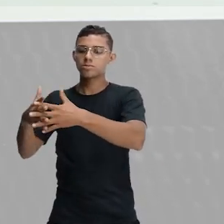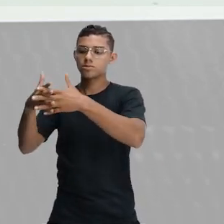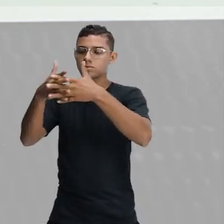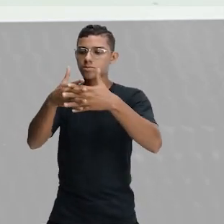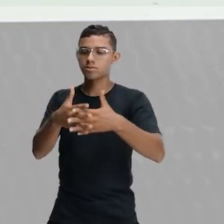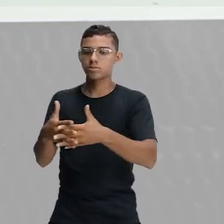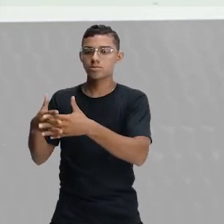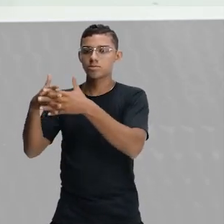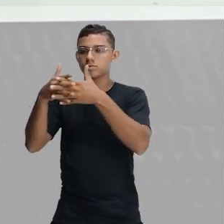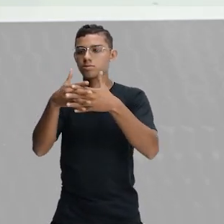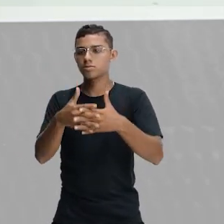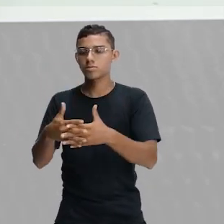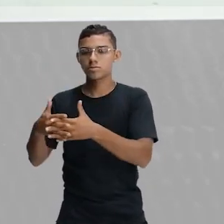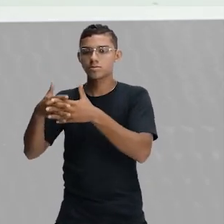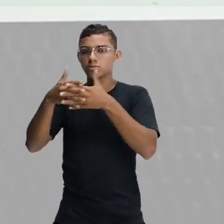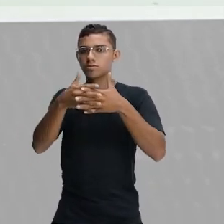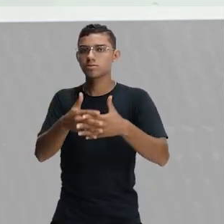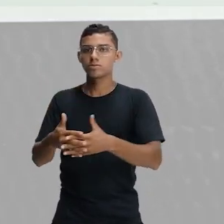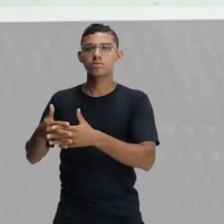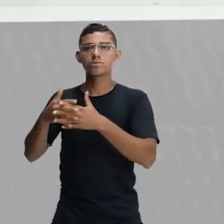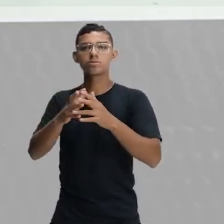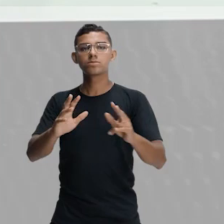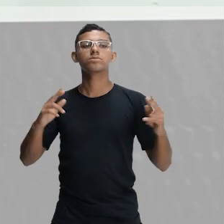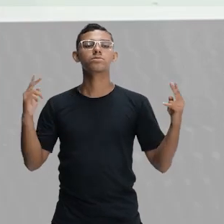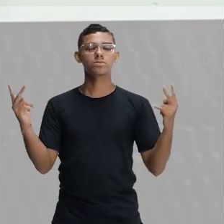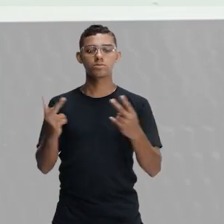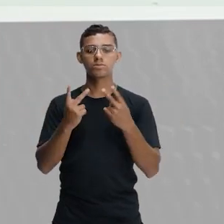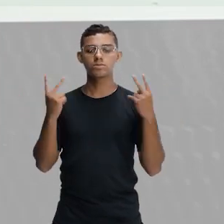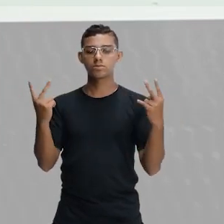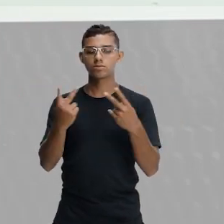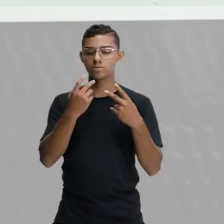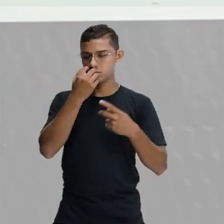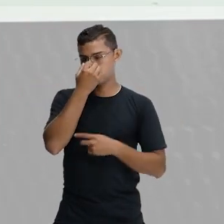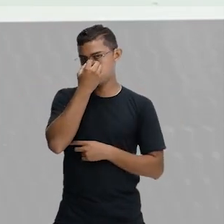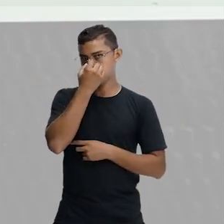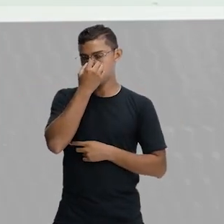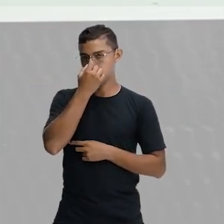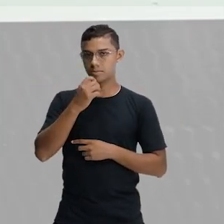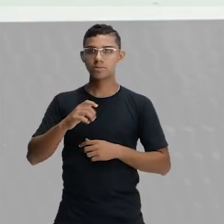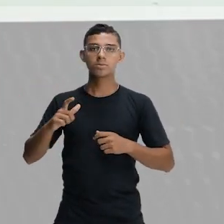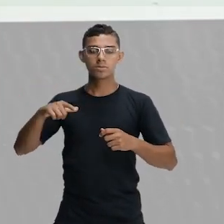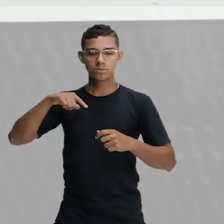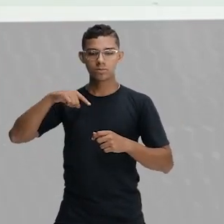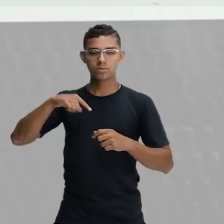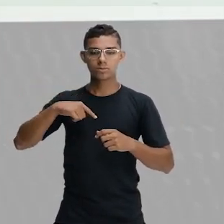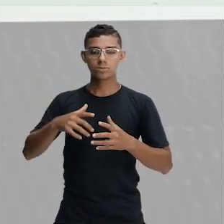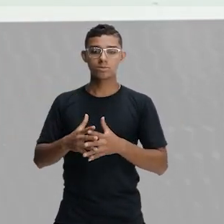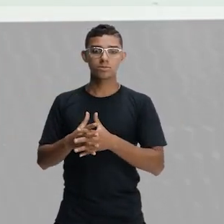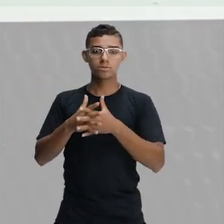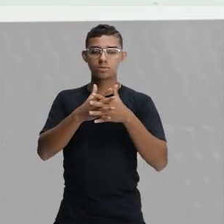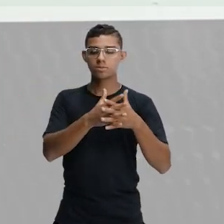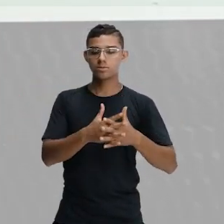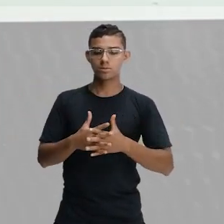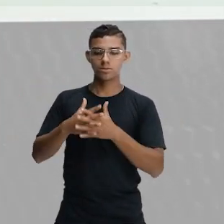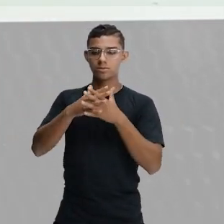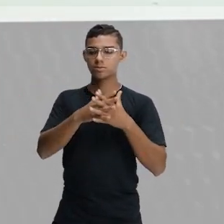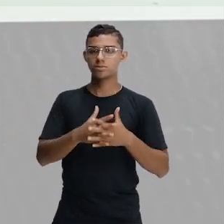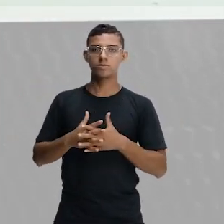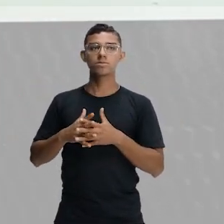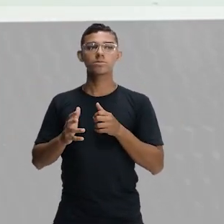Ele atrita com o vento, ele atrita com o ar. Então há um atrito do caminhão, da lataria do caminhão com o